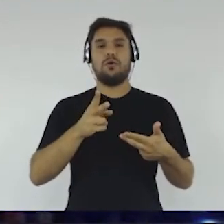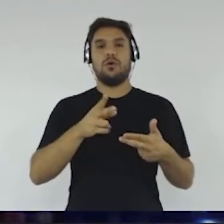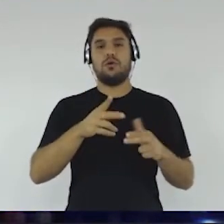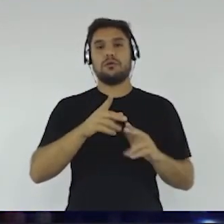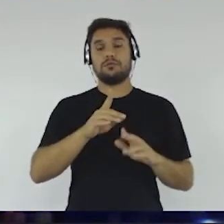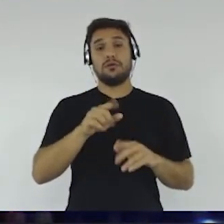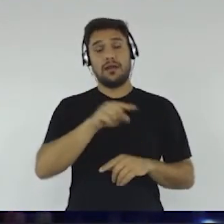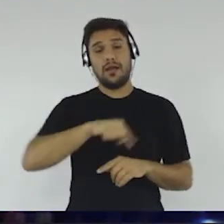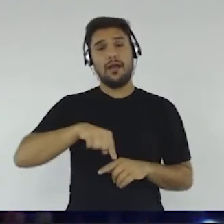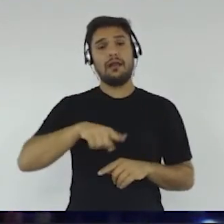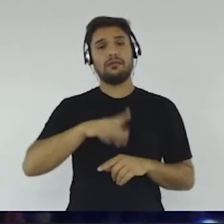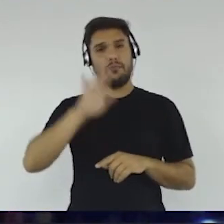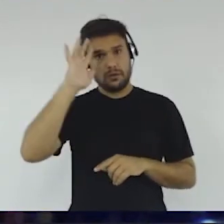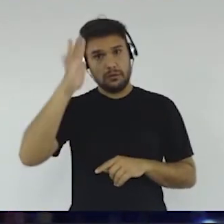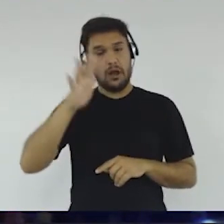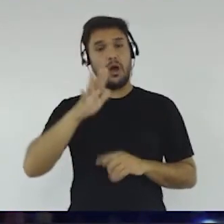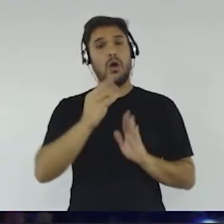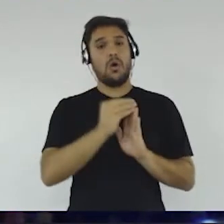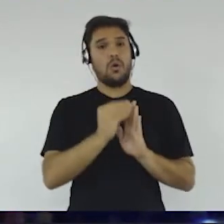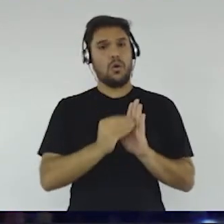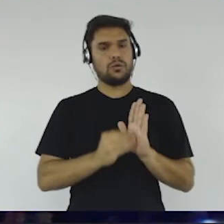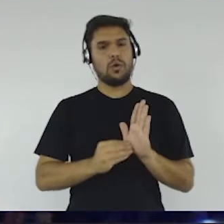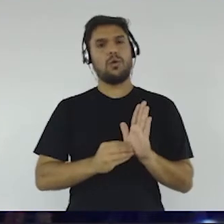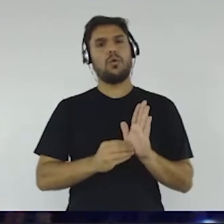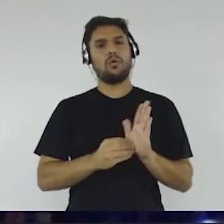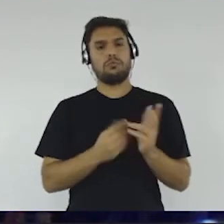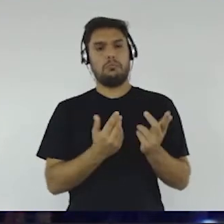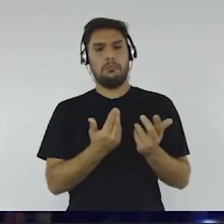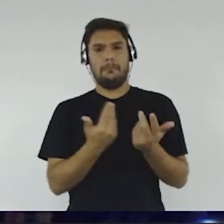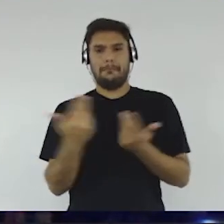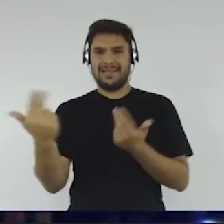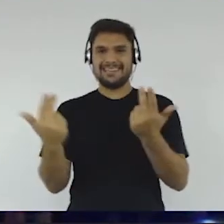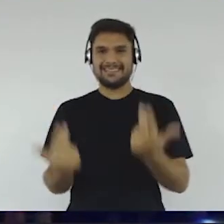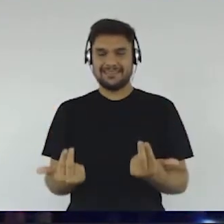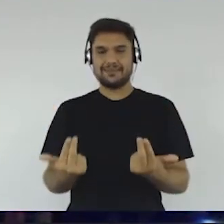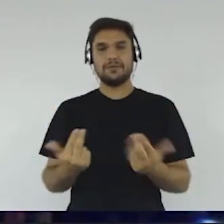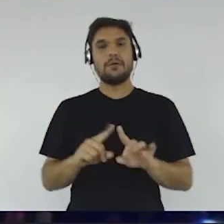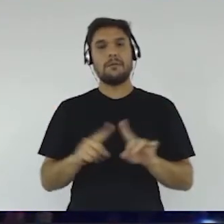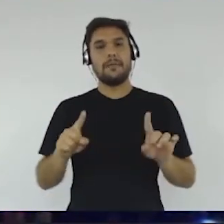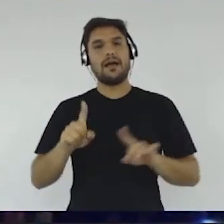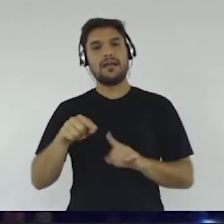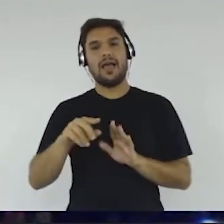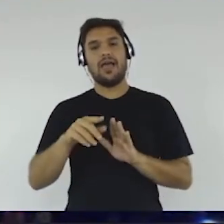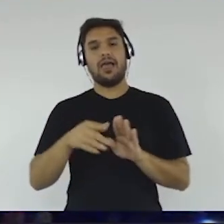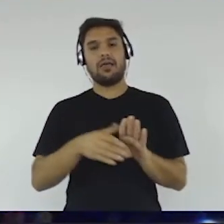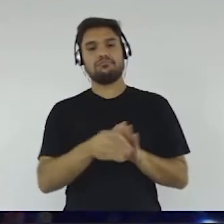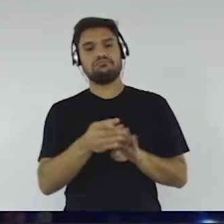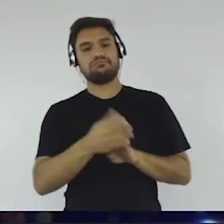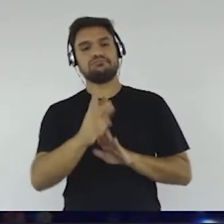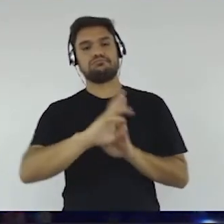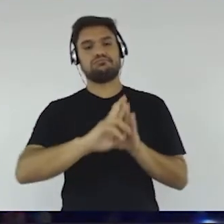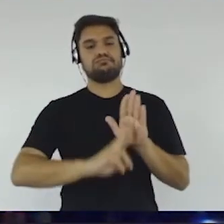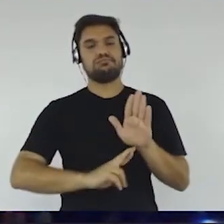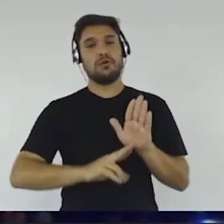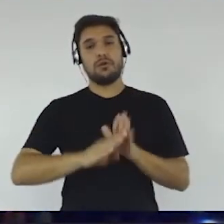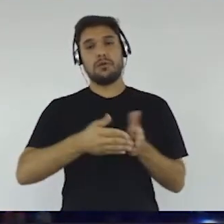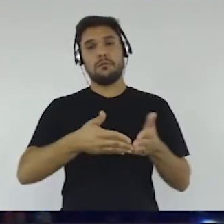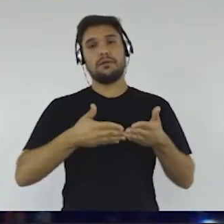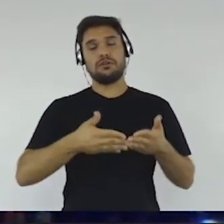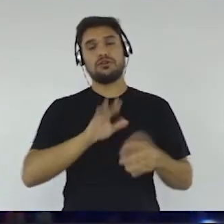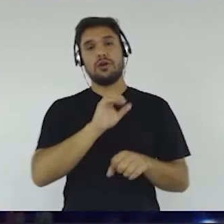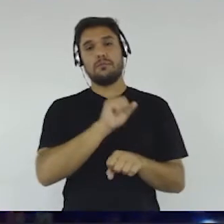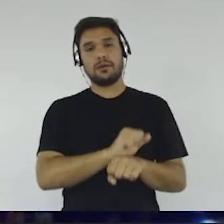regra, foram resoluções de conteúdo bastante parecido. Inicialmente, foram resoluções que determinavam a suspensão